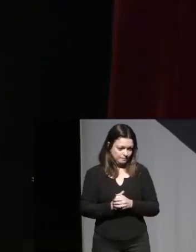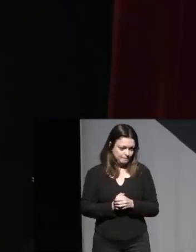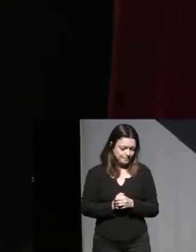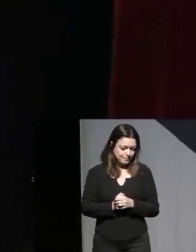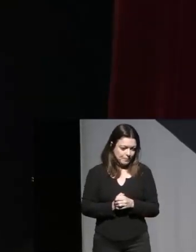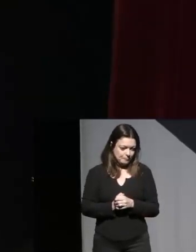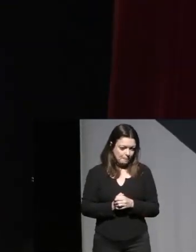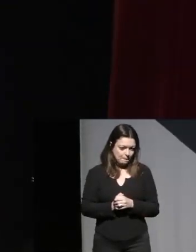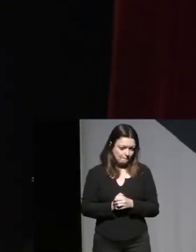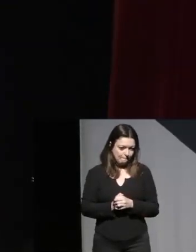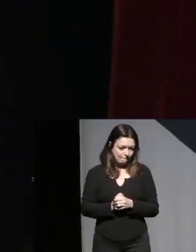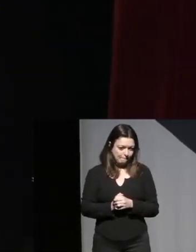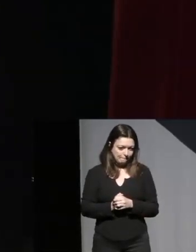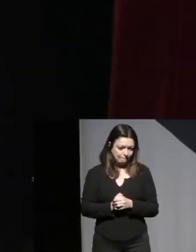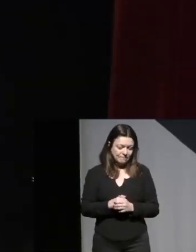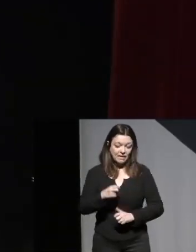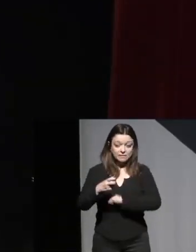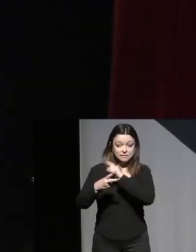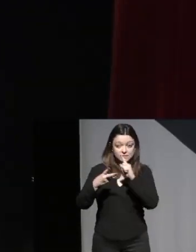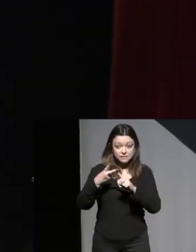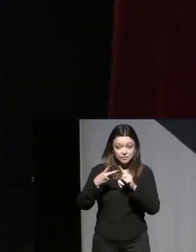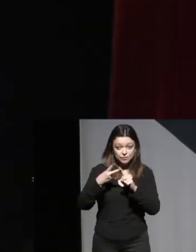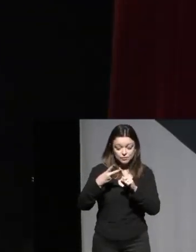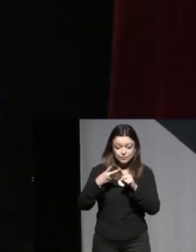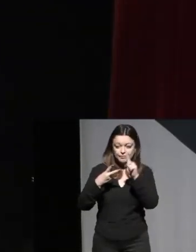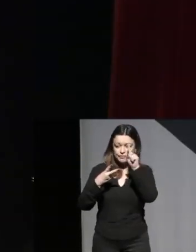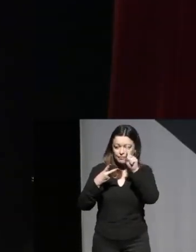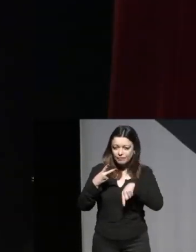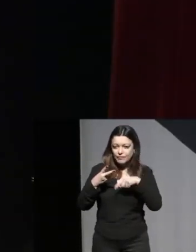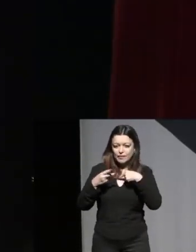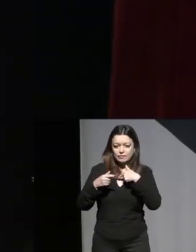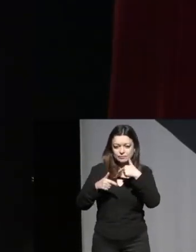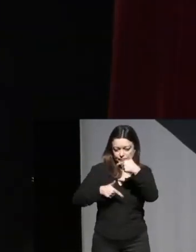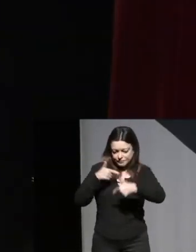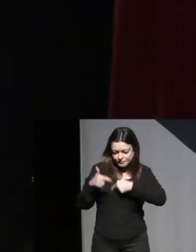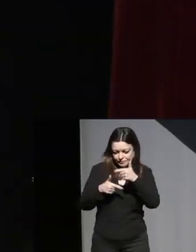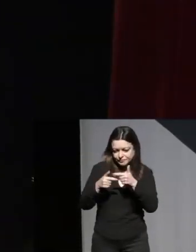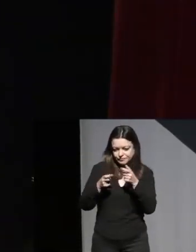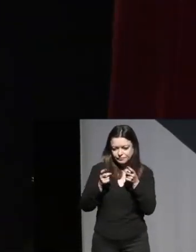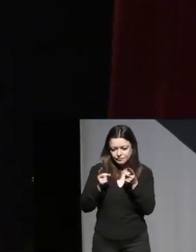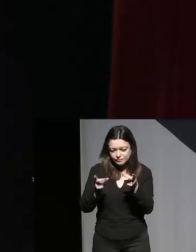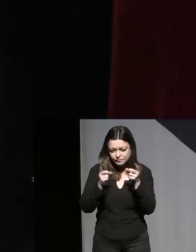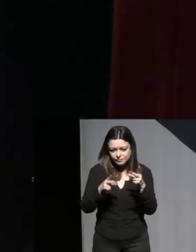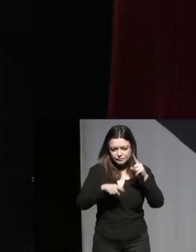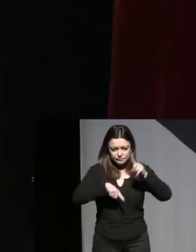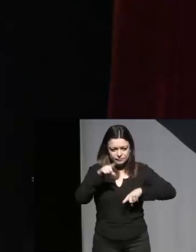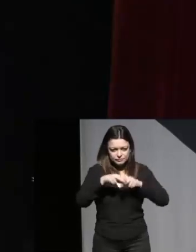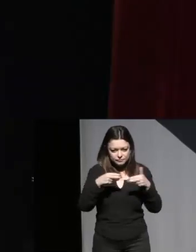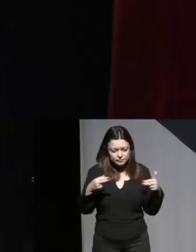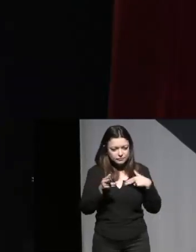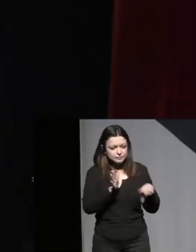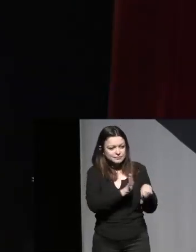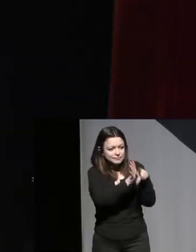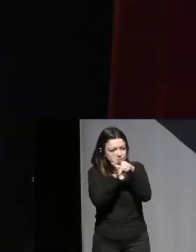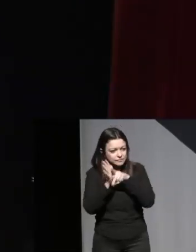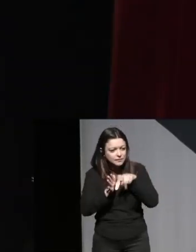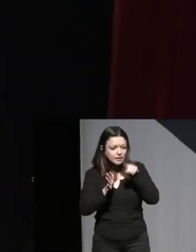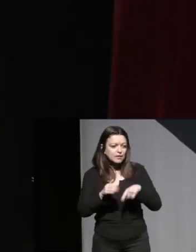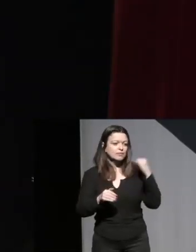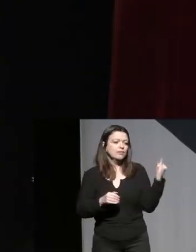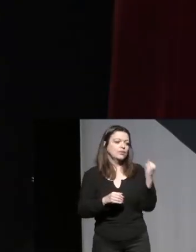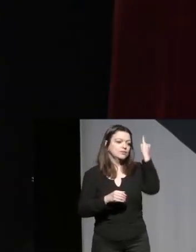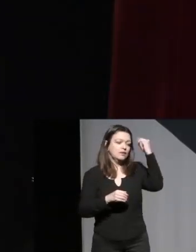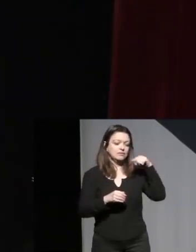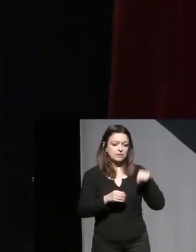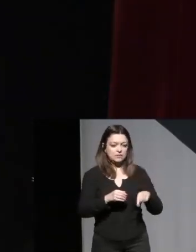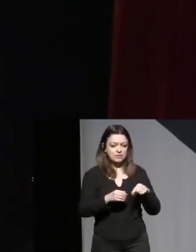aqui, mas atividade patrimonial é o objeto mais importante da tributação. É